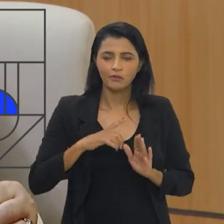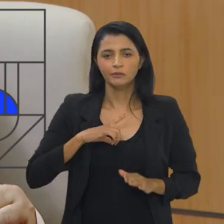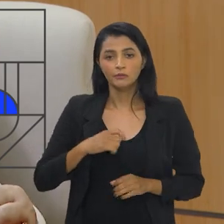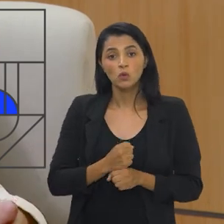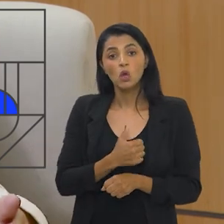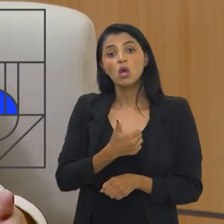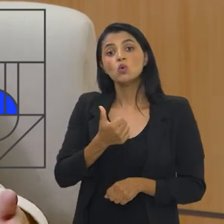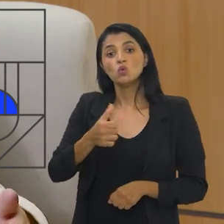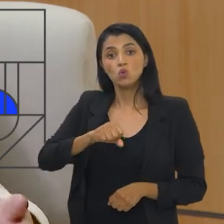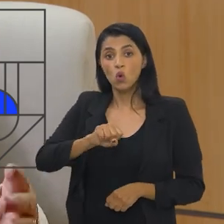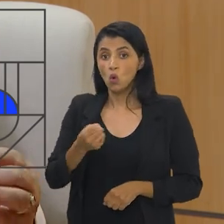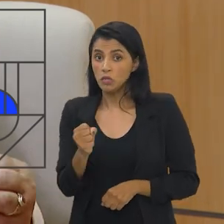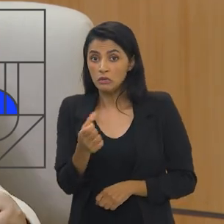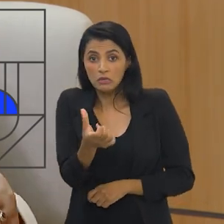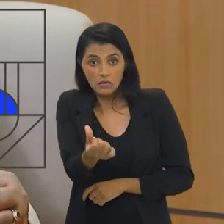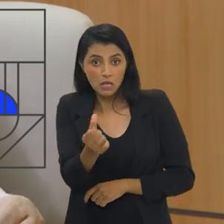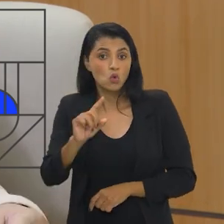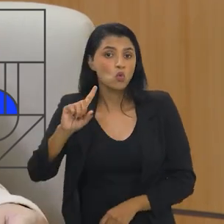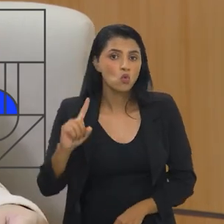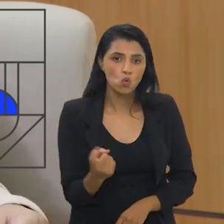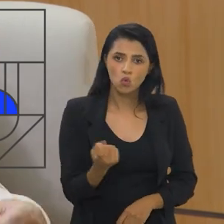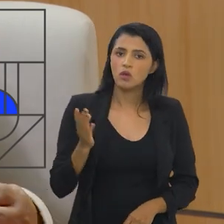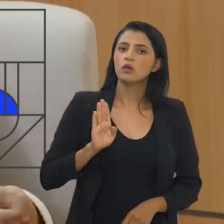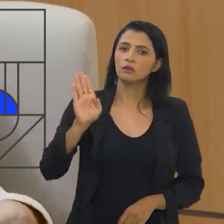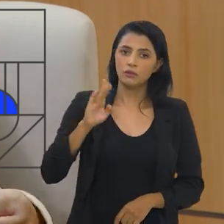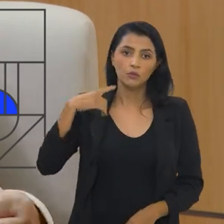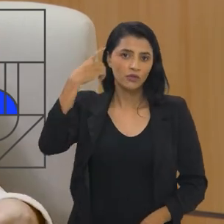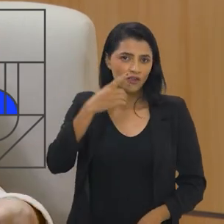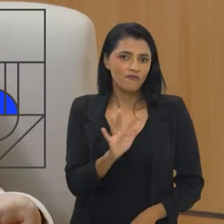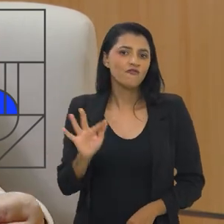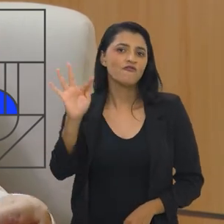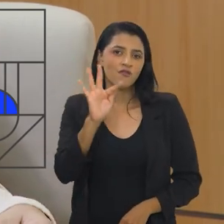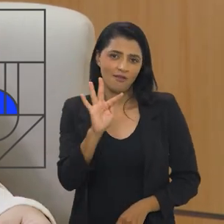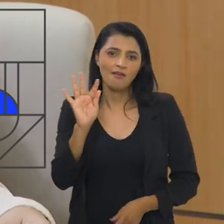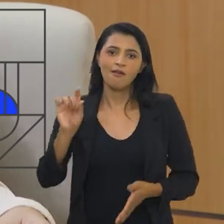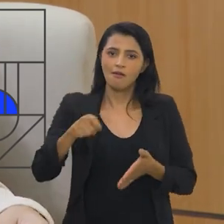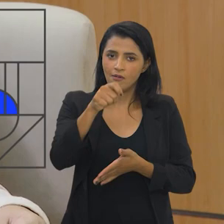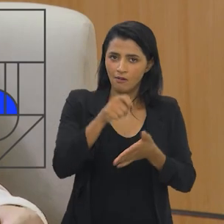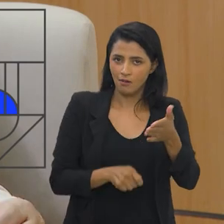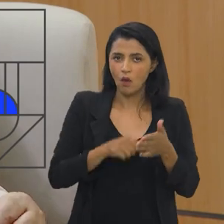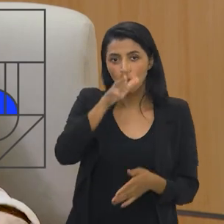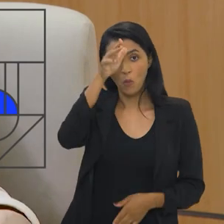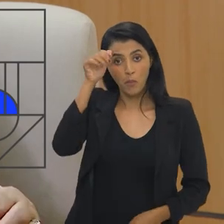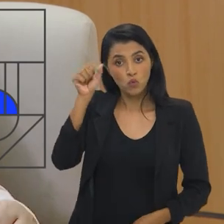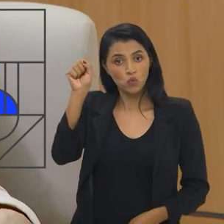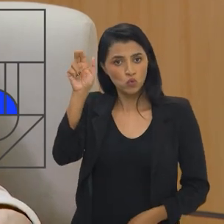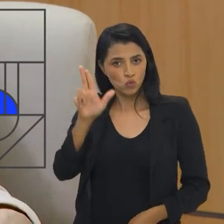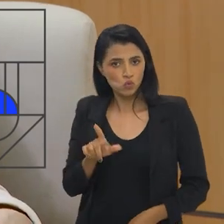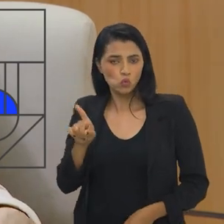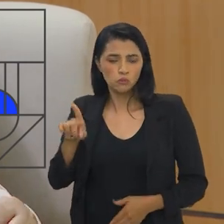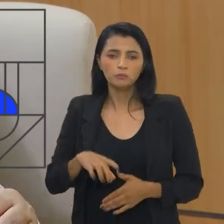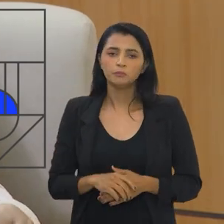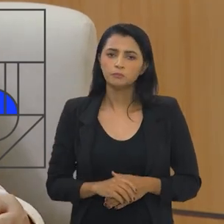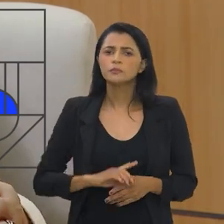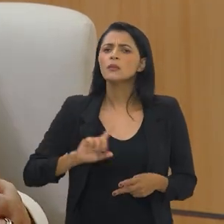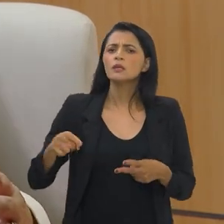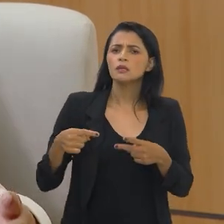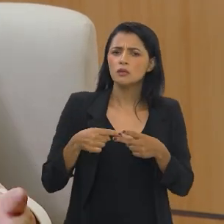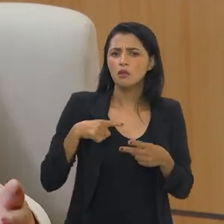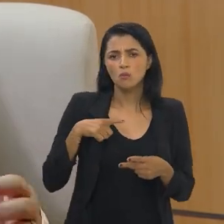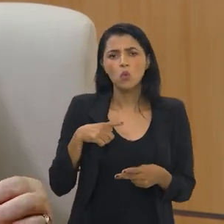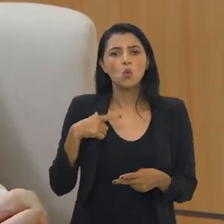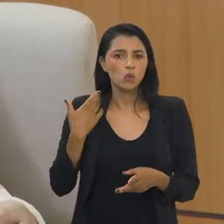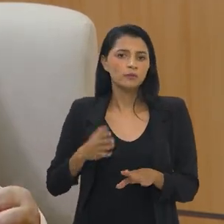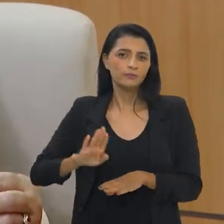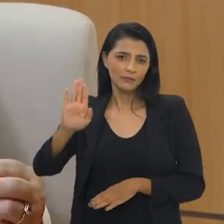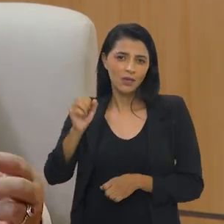né 86 foi a única candidata a deputada Federal constituinte do Mato Grosso do Sul depois eu